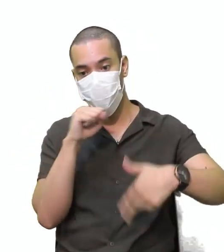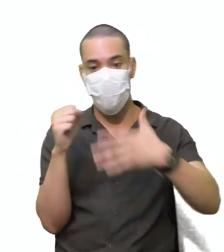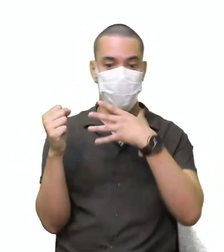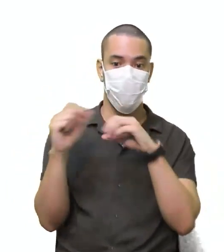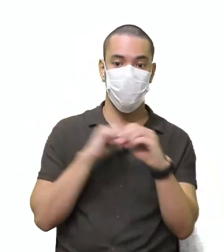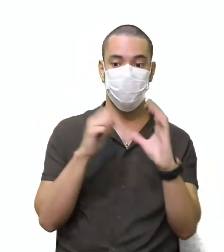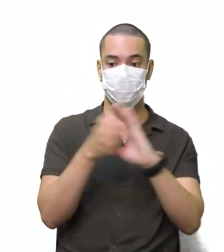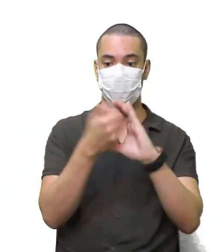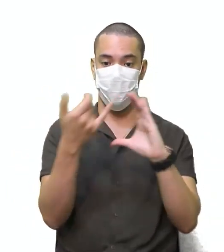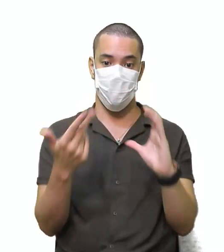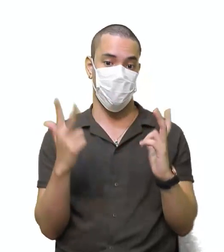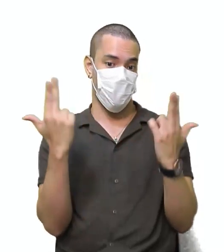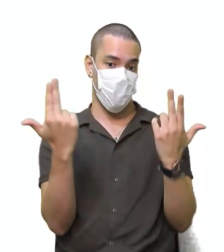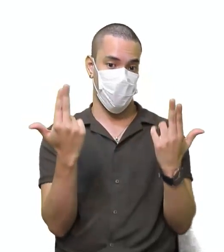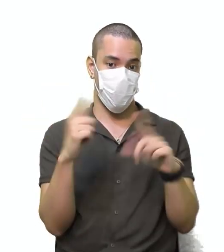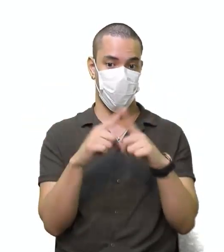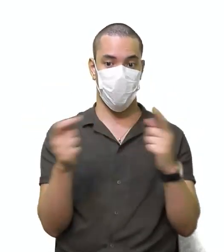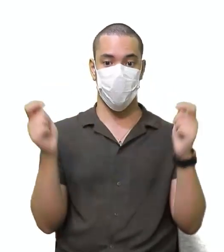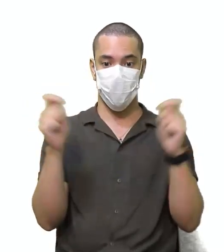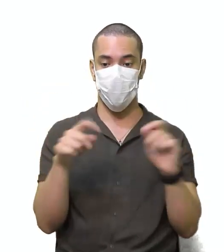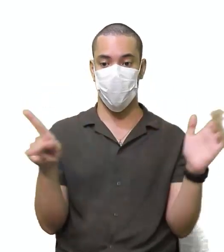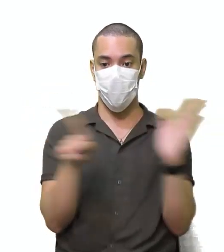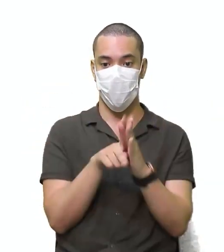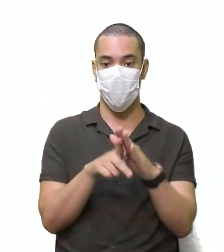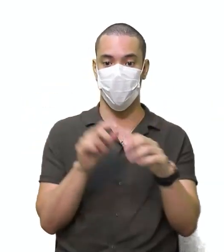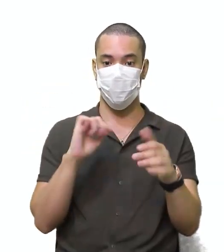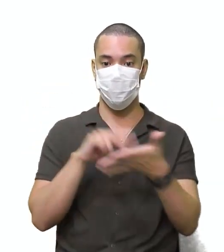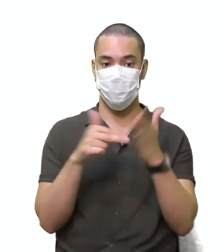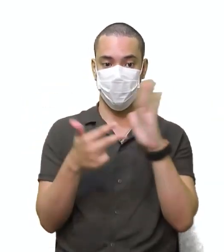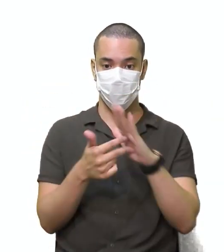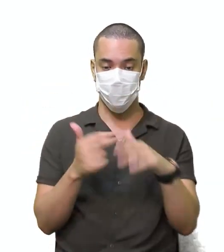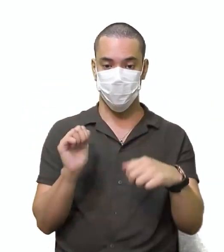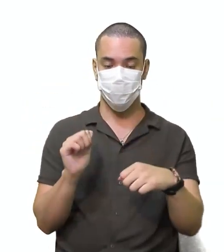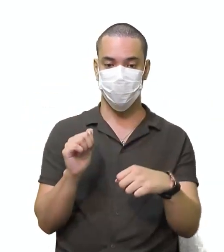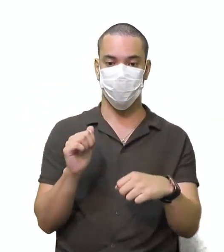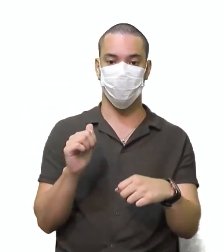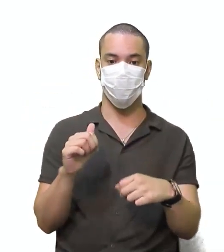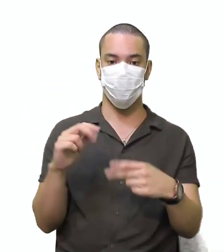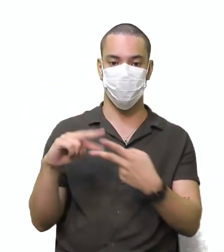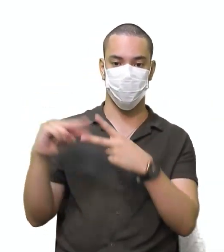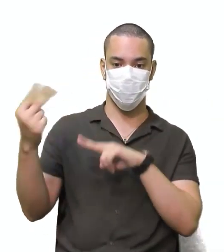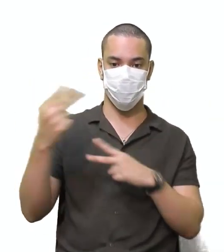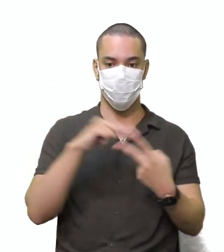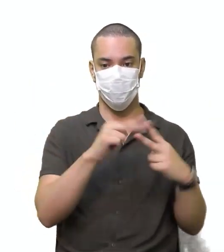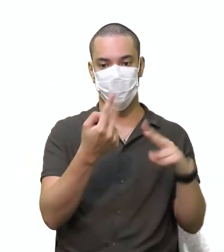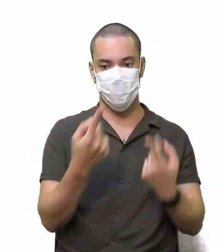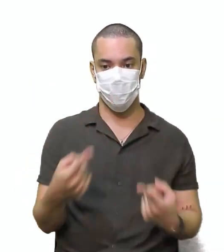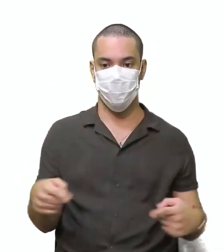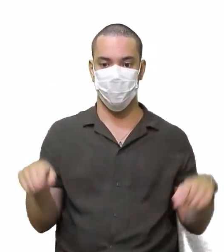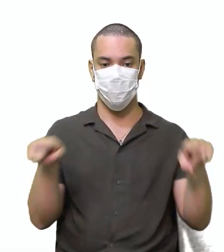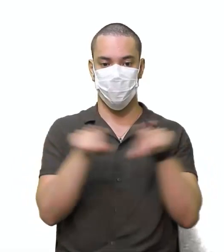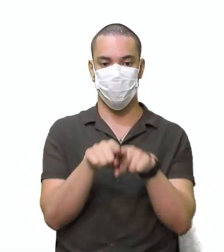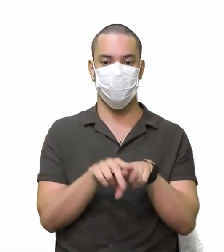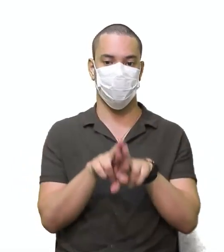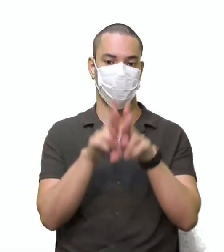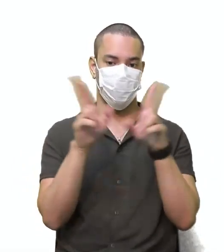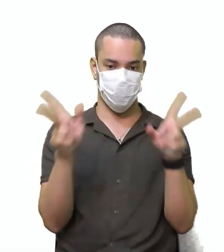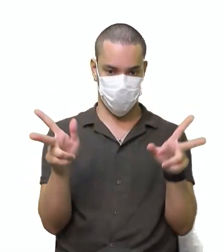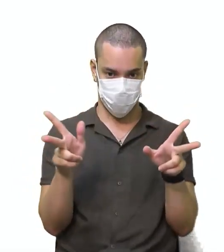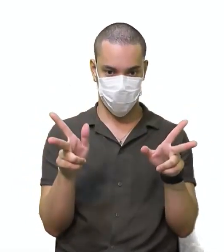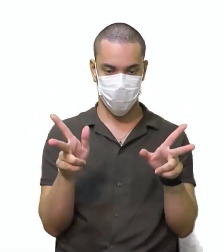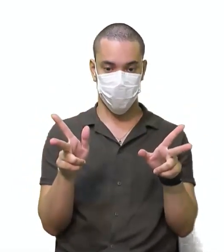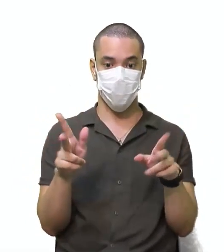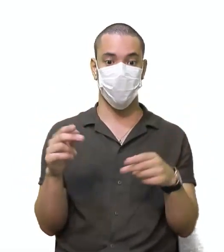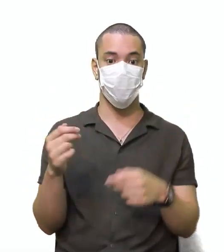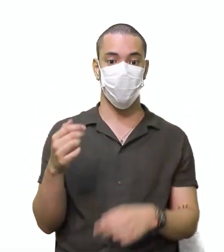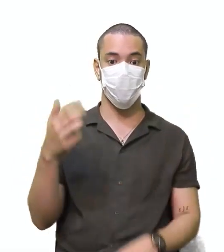iguais, então eles serão heterozigotos e o indivíduo seria o recessivo, porque só aparece em homozigose. Na herança ligada